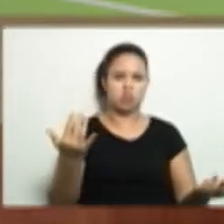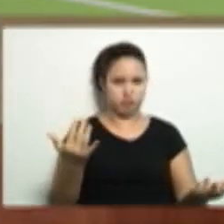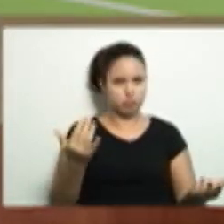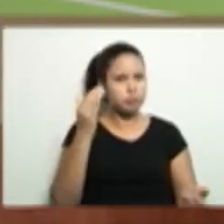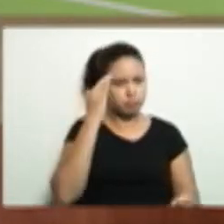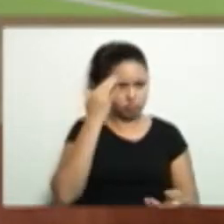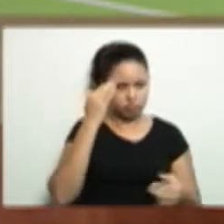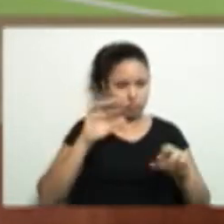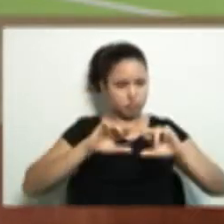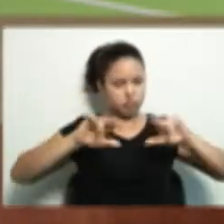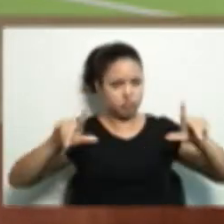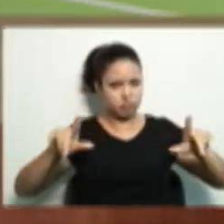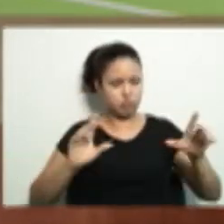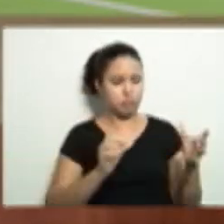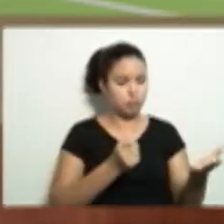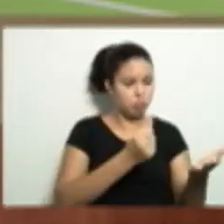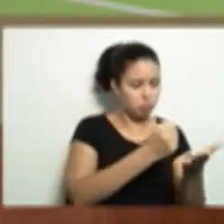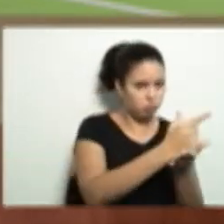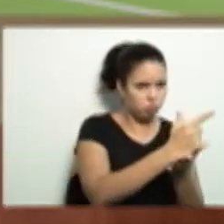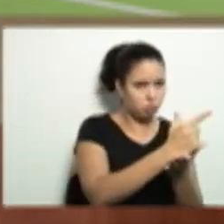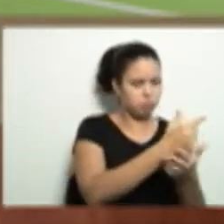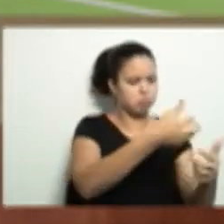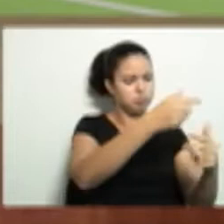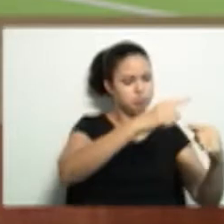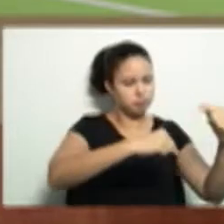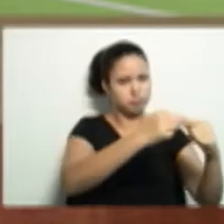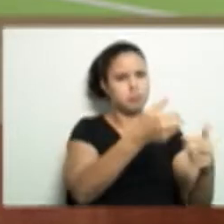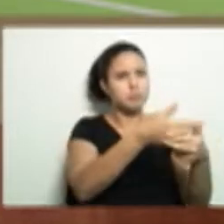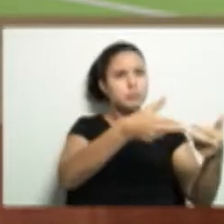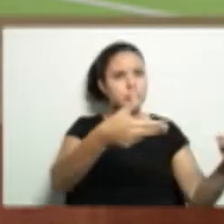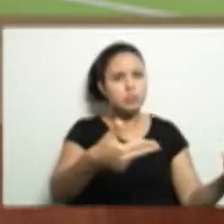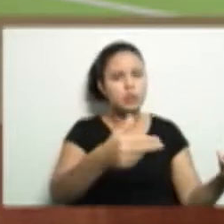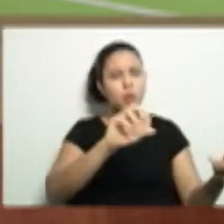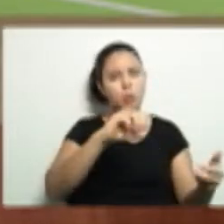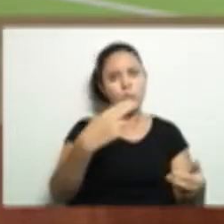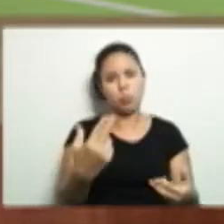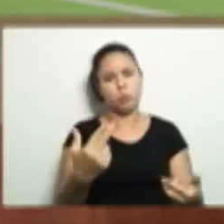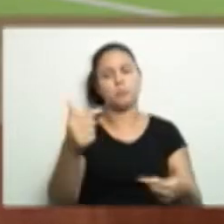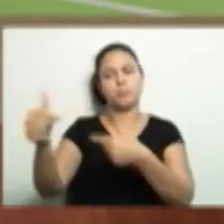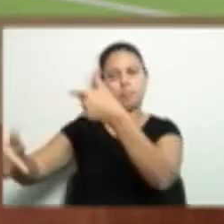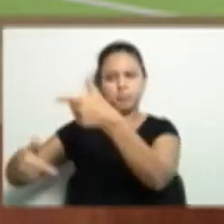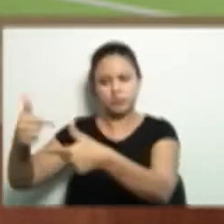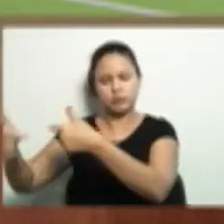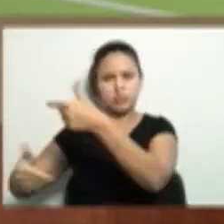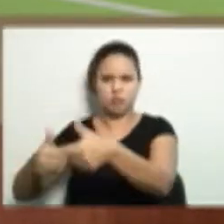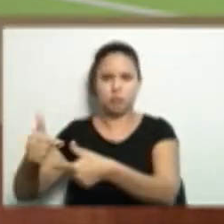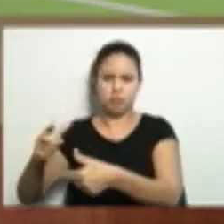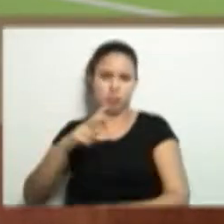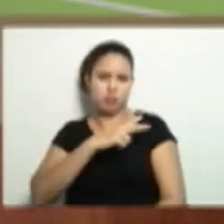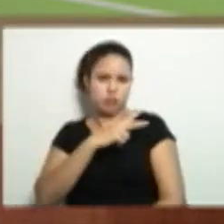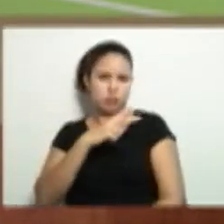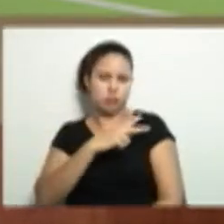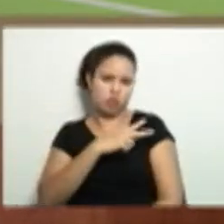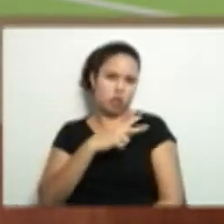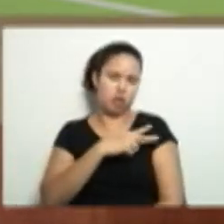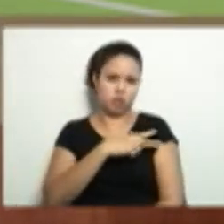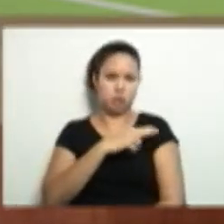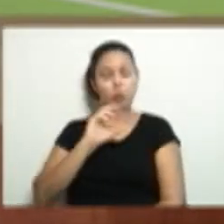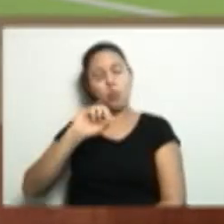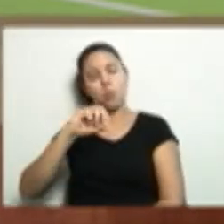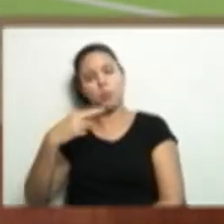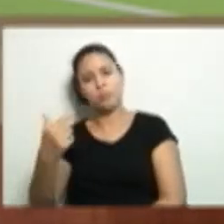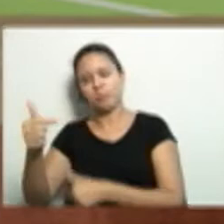vai executar para você. Esses serviços podem ser serviços particulares, como o serviço de roçar um terreno, ou podem